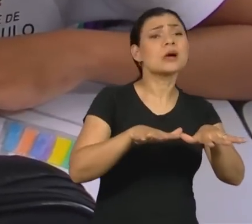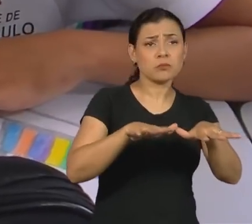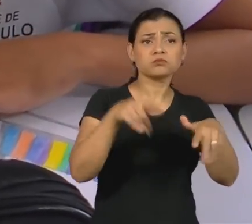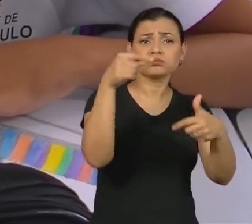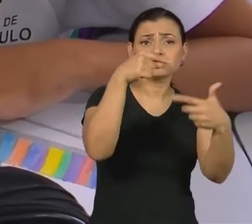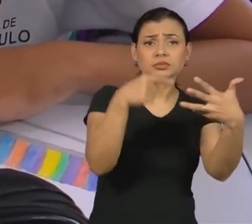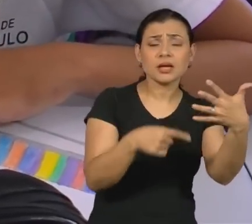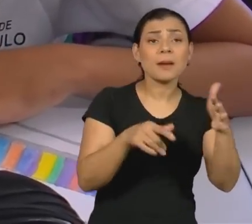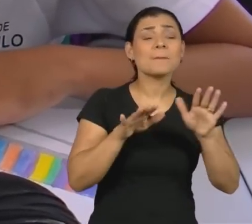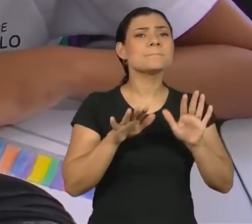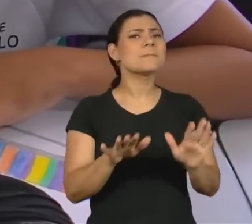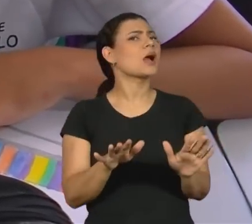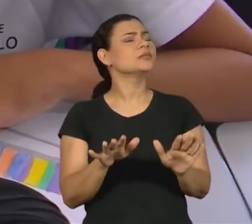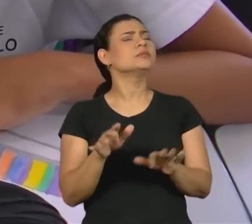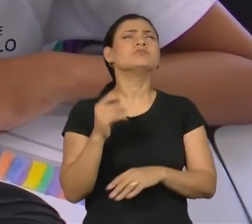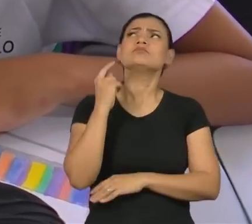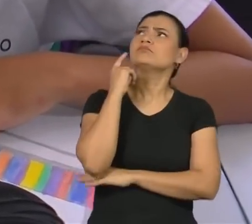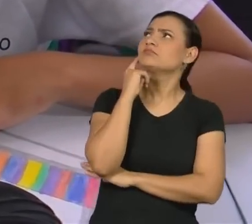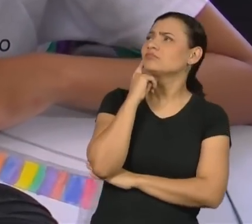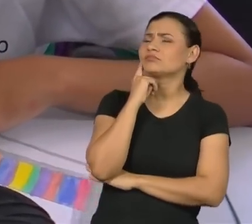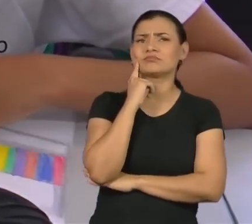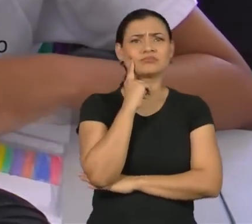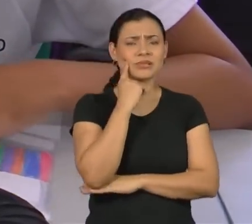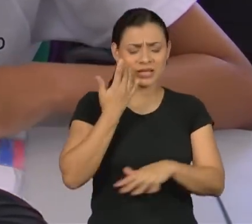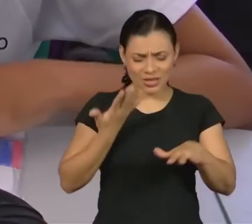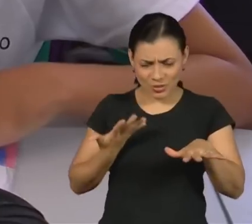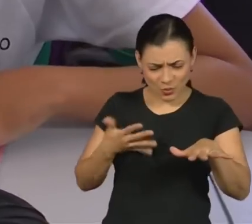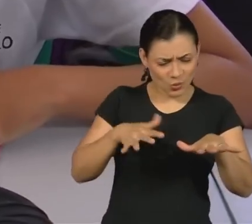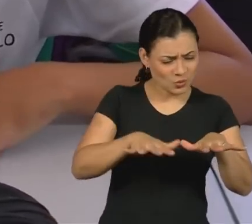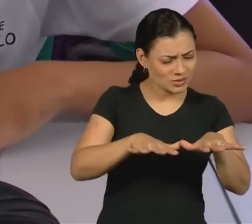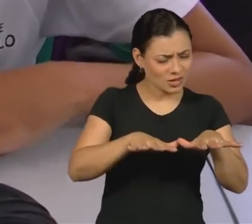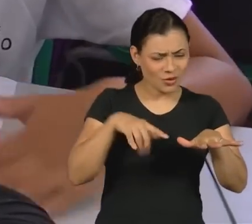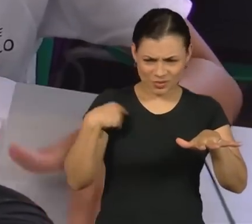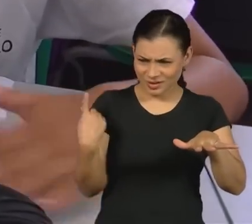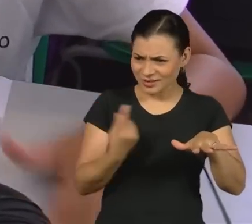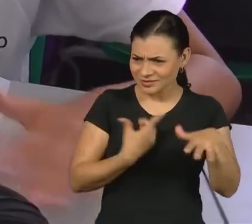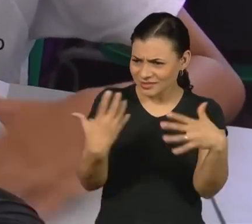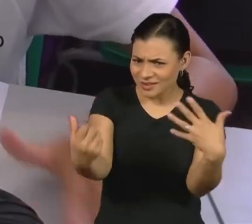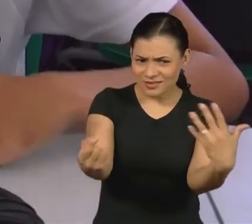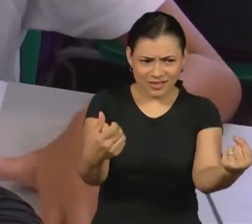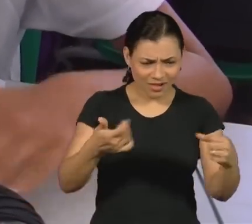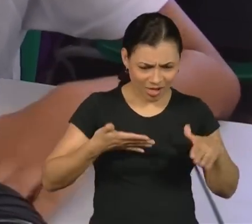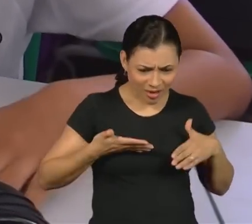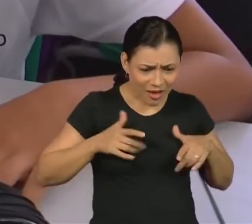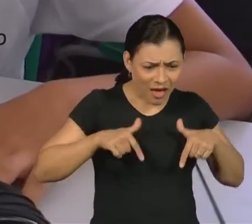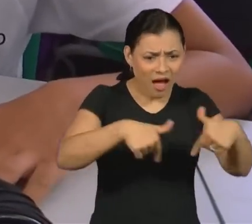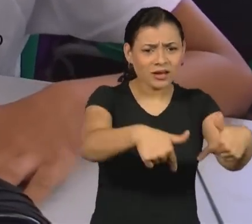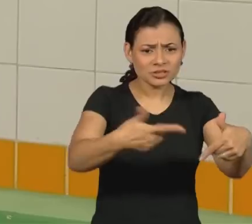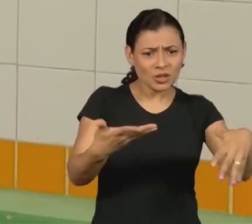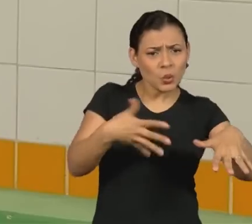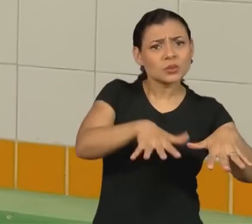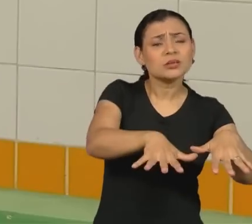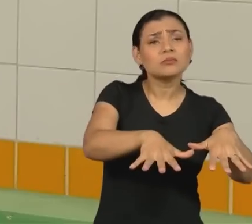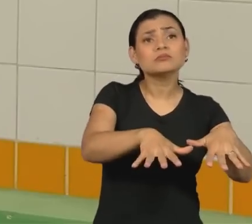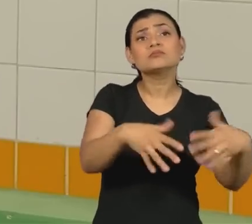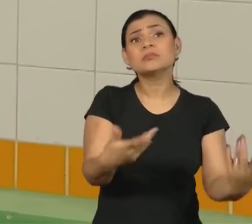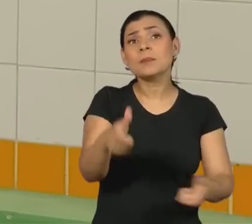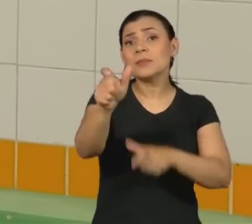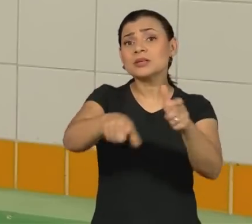momentos, mas o quanto realmente a gente inclui, enquanto a gente sabe dessas pessoas que, porventura, têm algum tipo